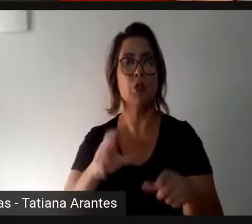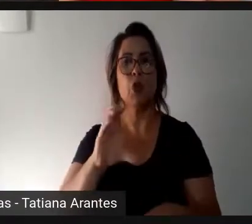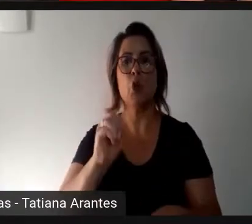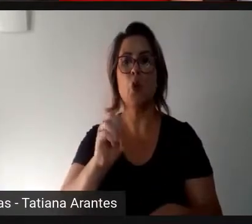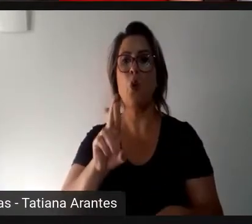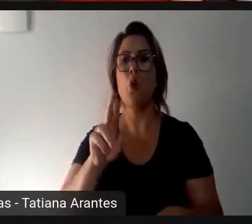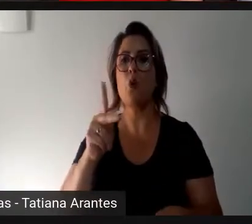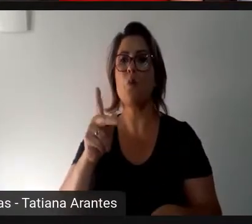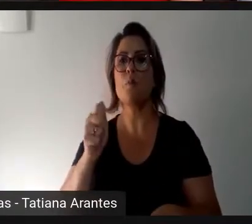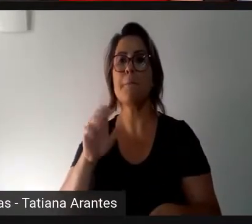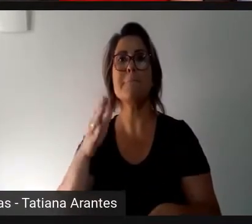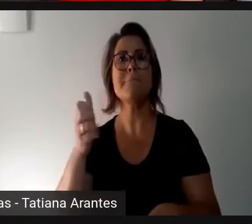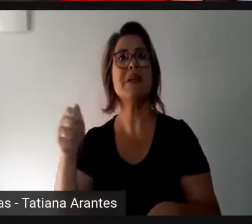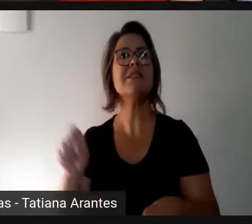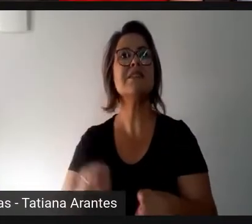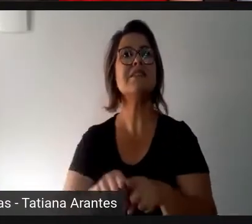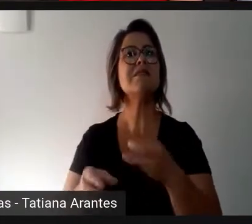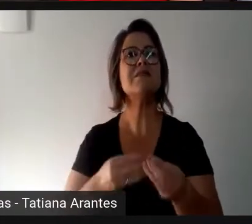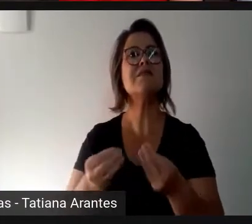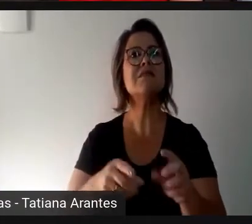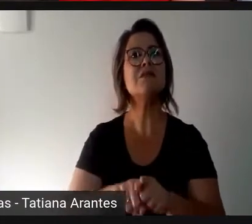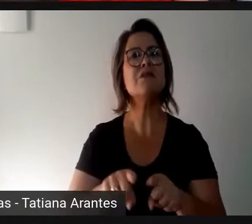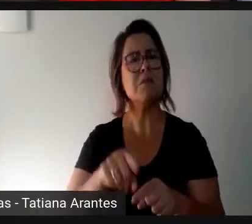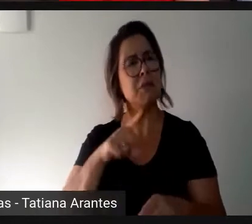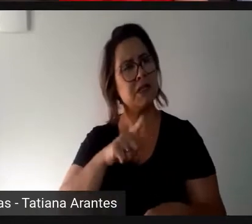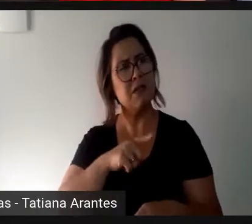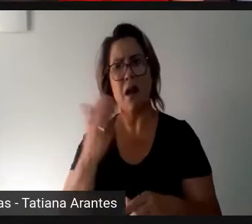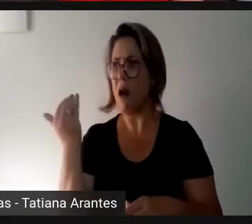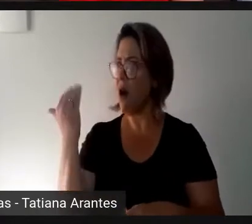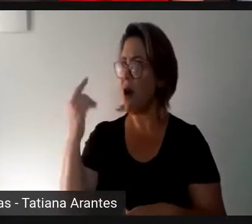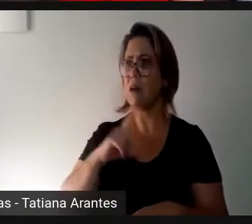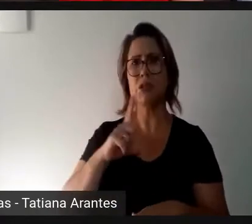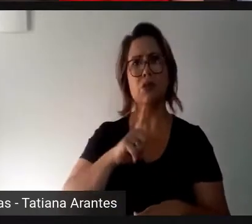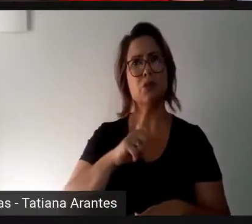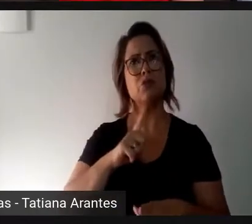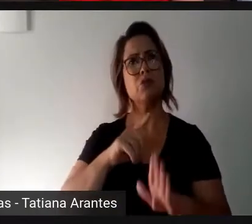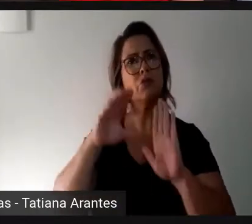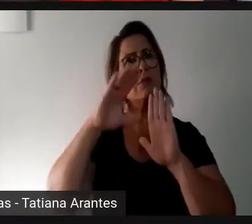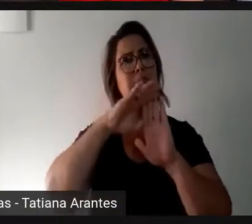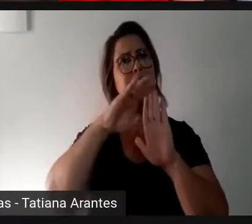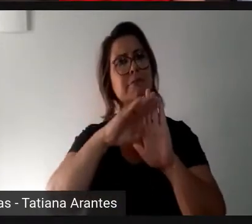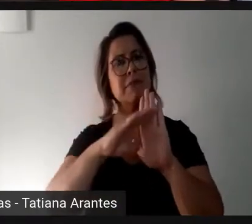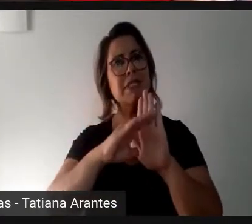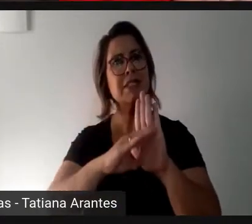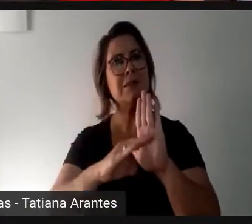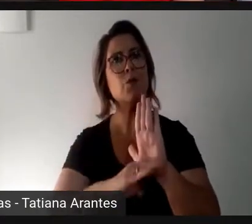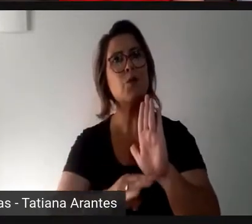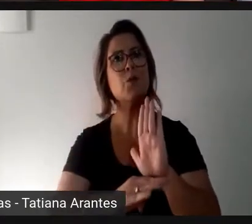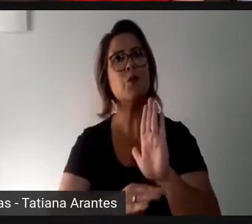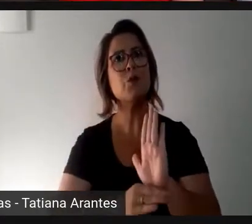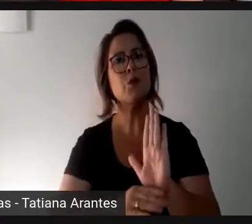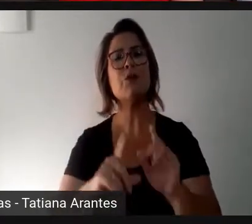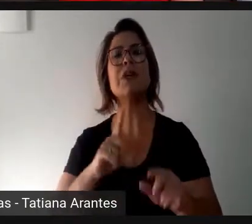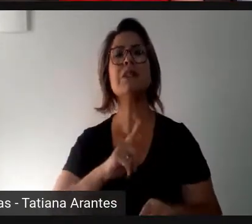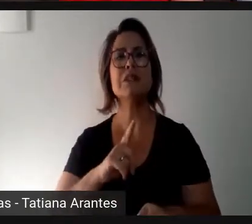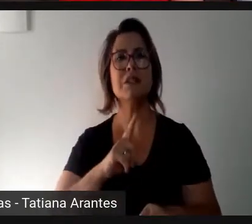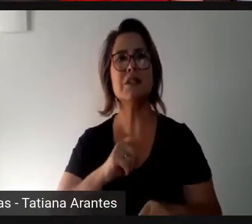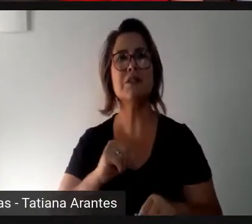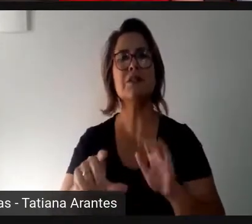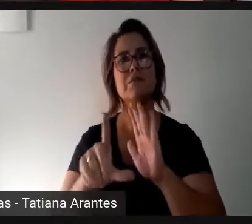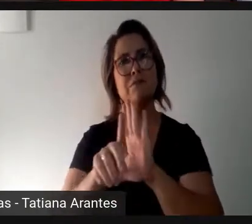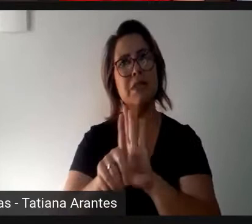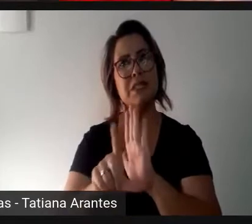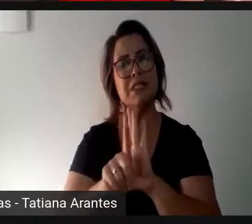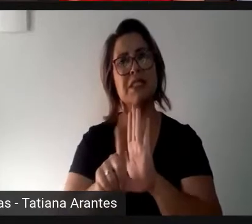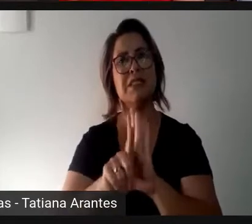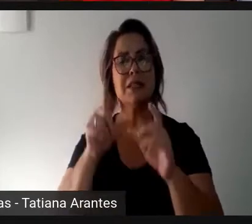forma: mas o sistema jurídico já não tinha um arcabouço normativo para combater a corrupção? A gente já tinha a lei de improbidade